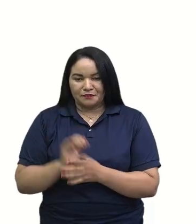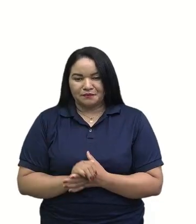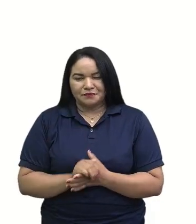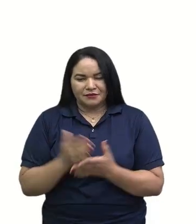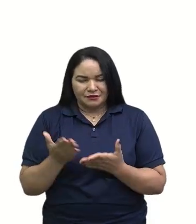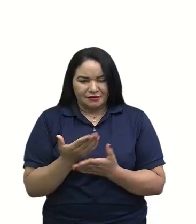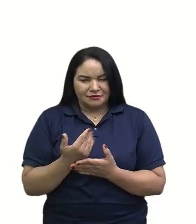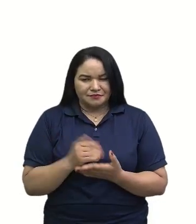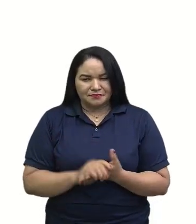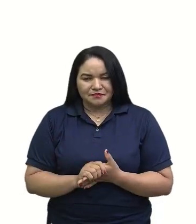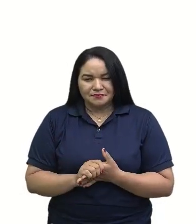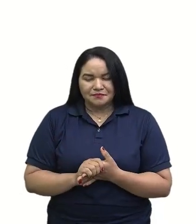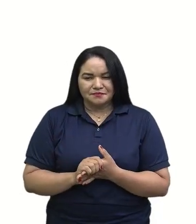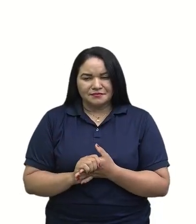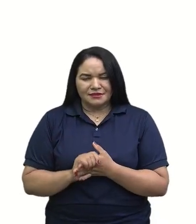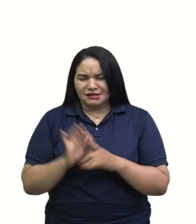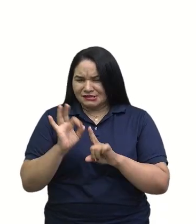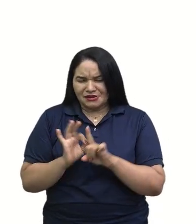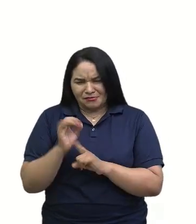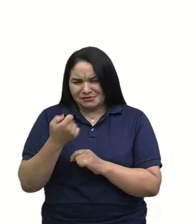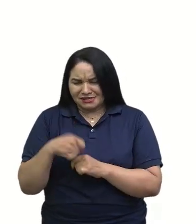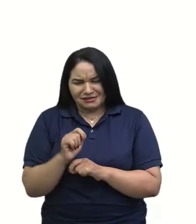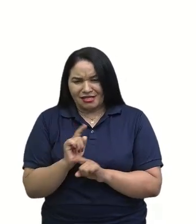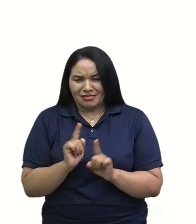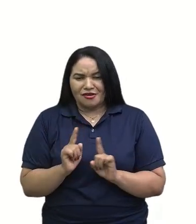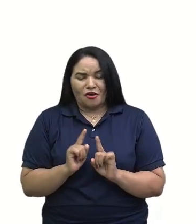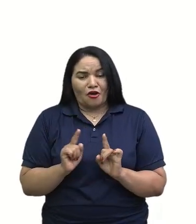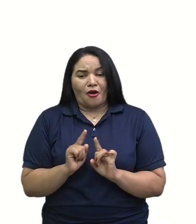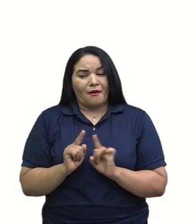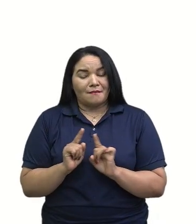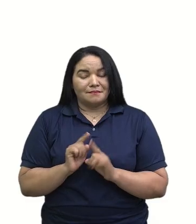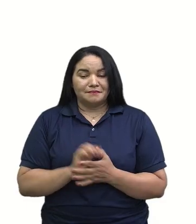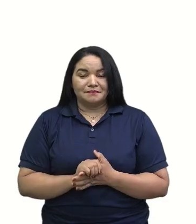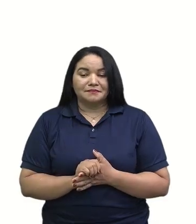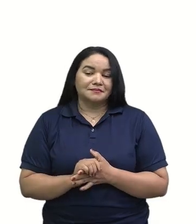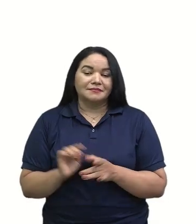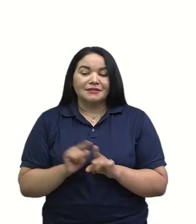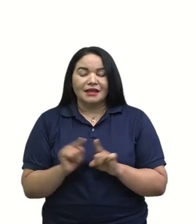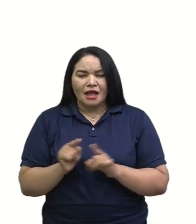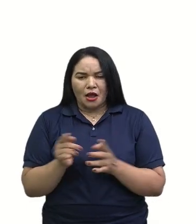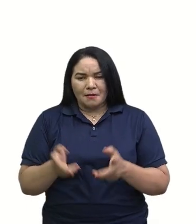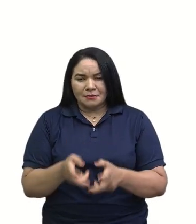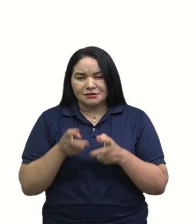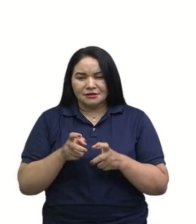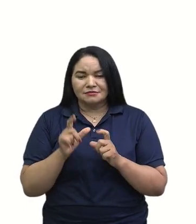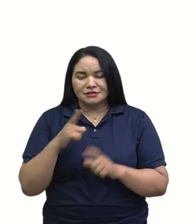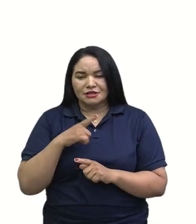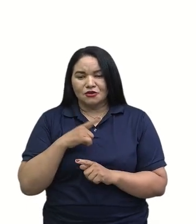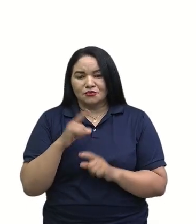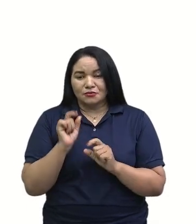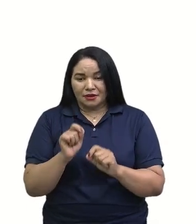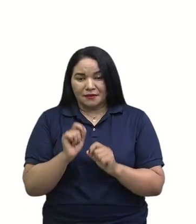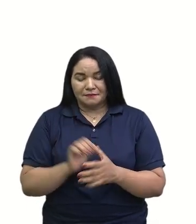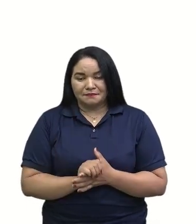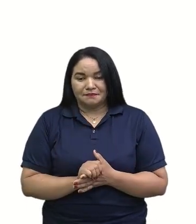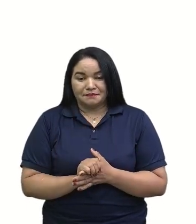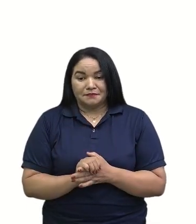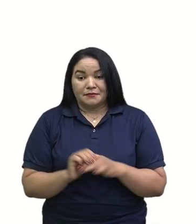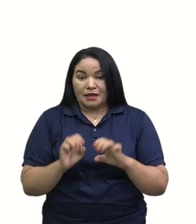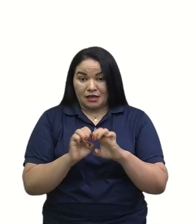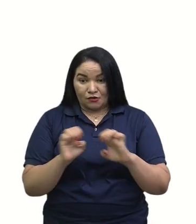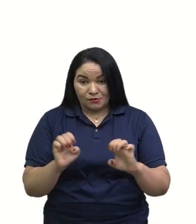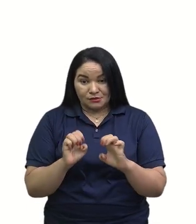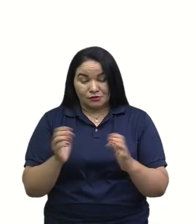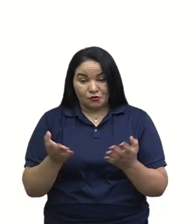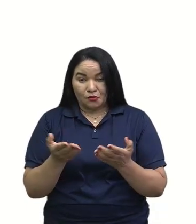utilizar o símbolo do grau para não atrapalhar um pouquinho o nosso cálculo, tá bom? E aí você percebe que nós temos uma equação, e uma equação